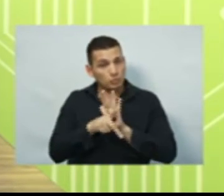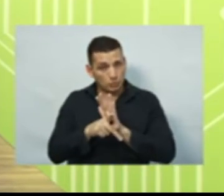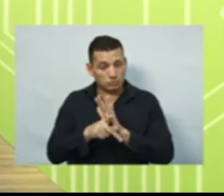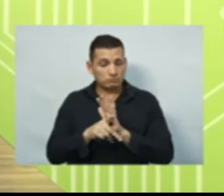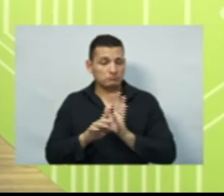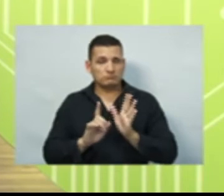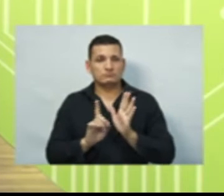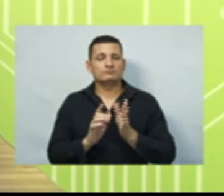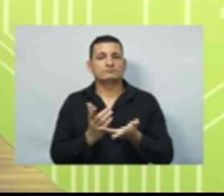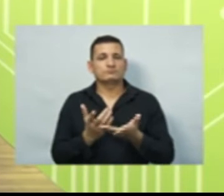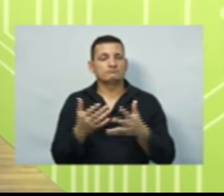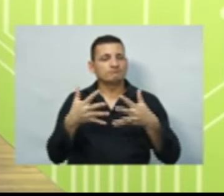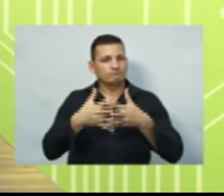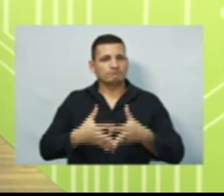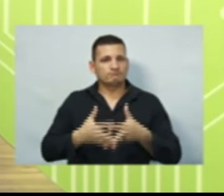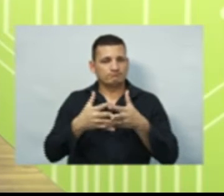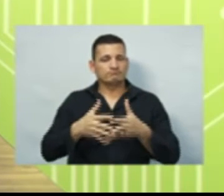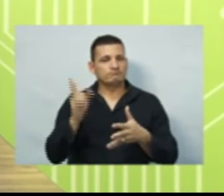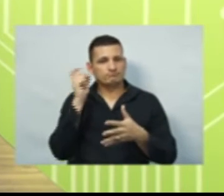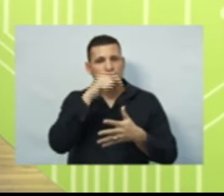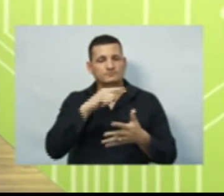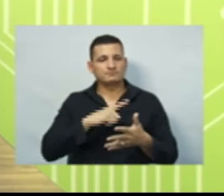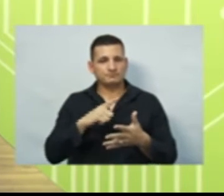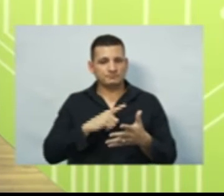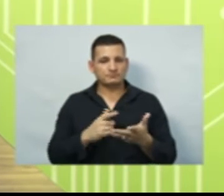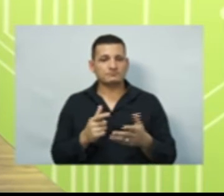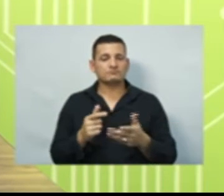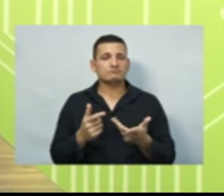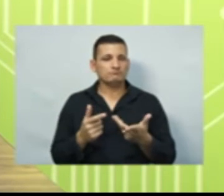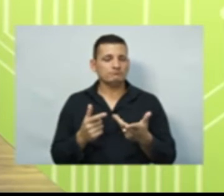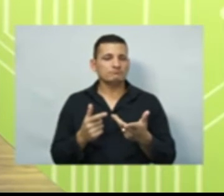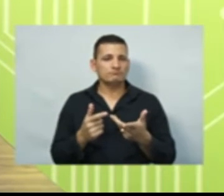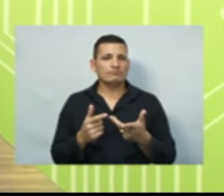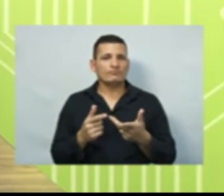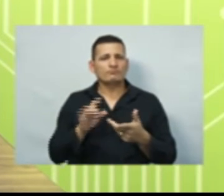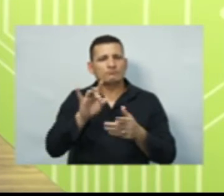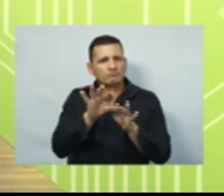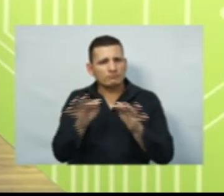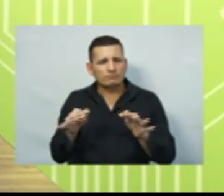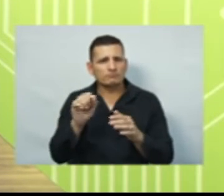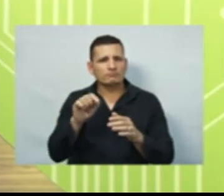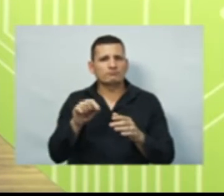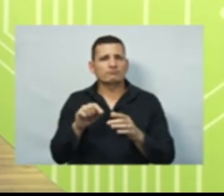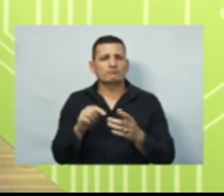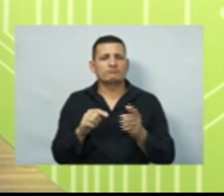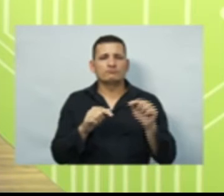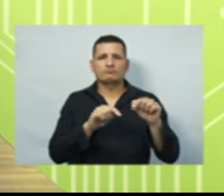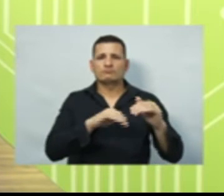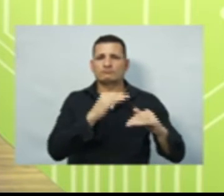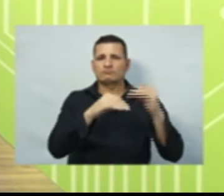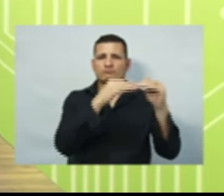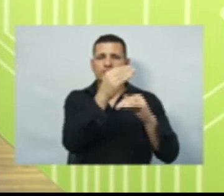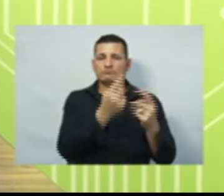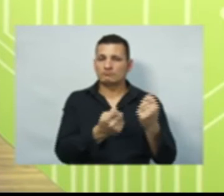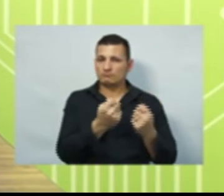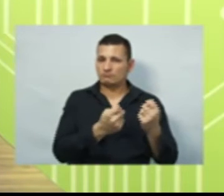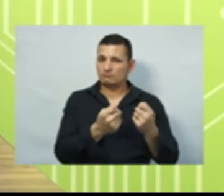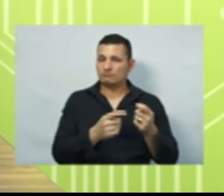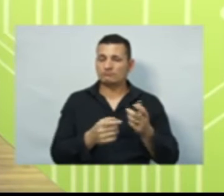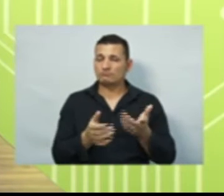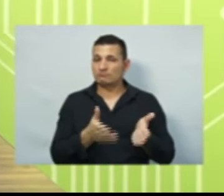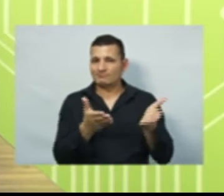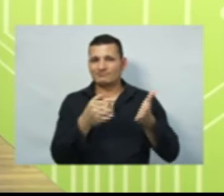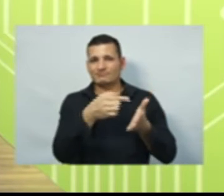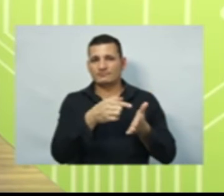uma questão muito complicada, às vezes é uma questão muito mais difícil do que simplesmente induzir ao crescimento econômico. Induzir um